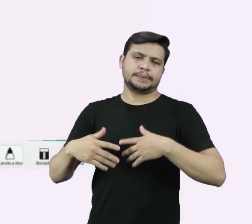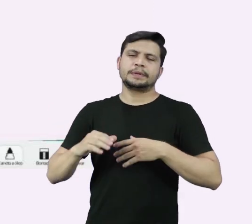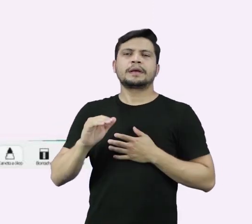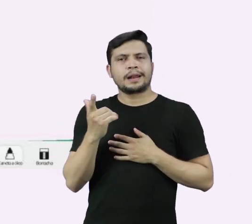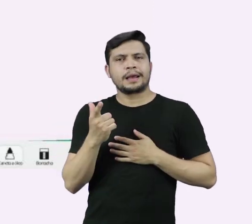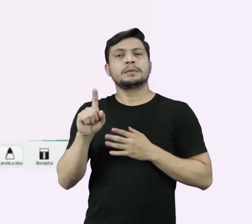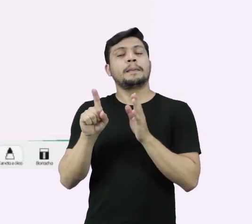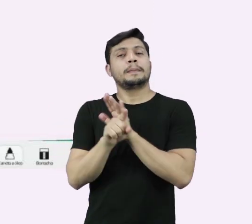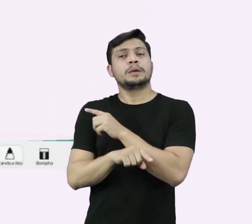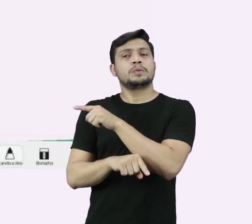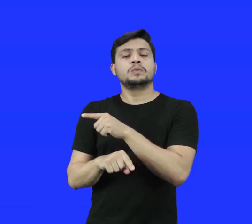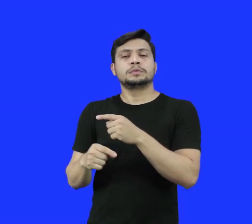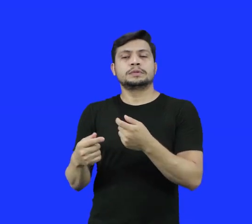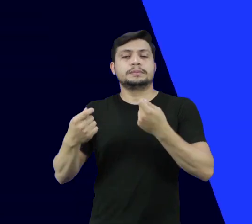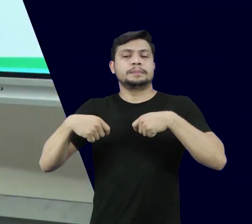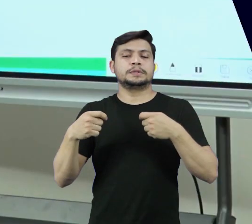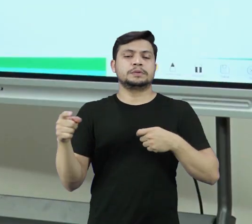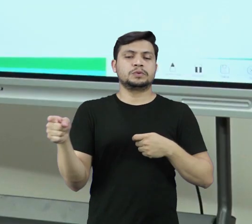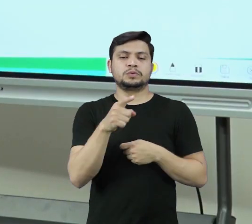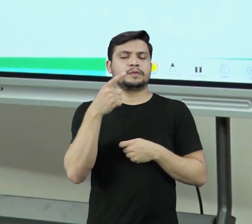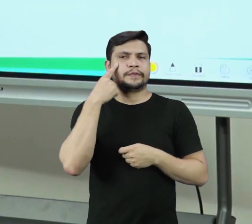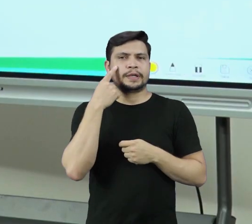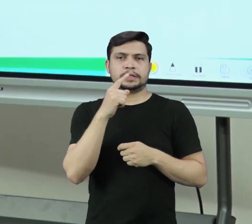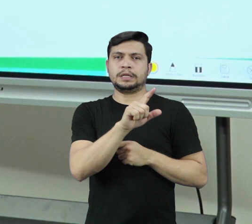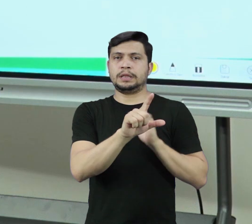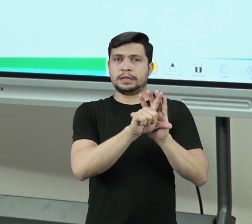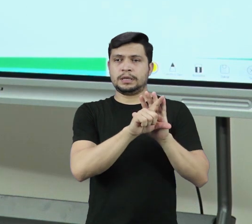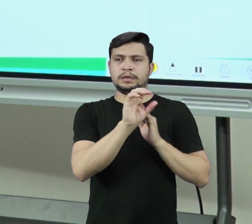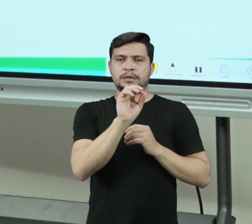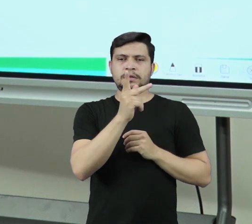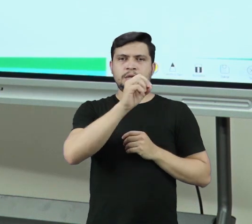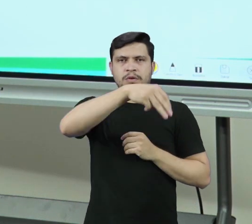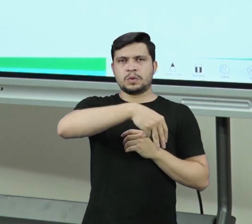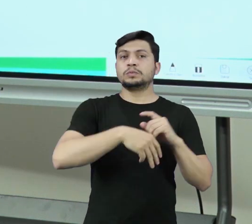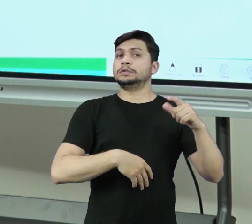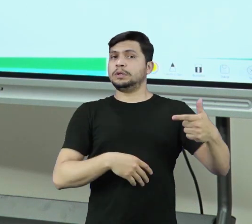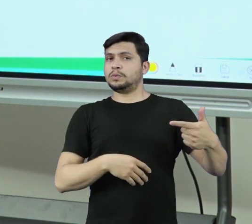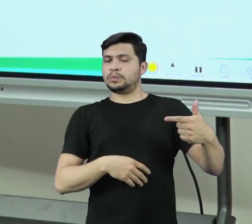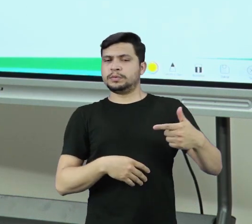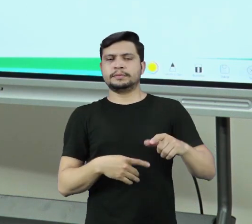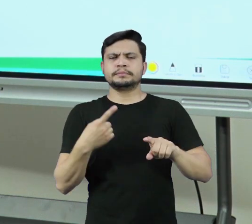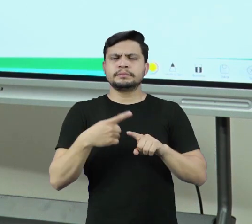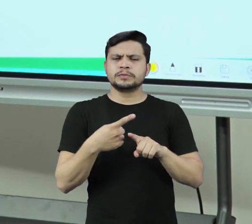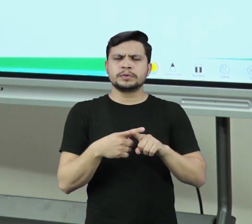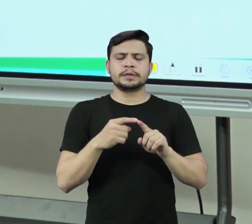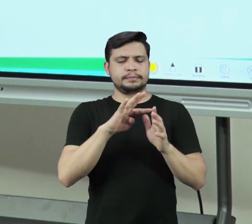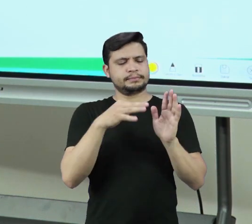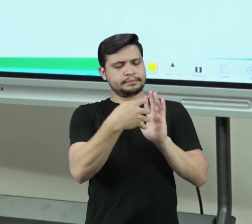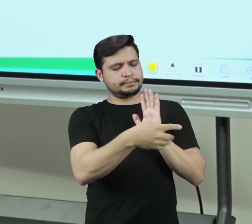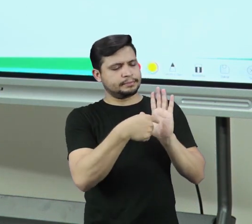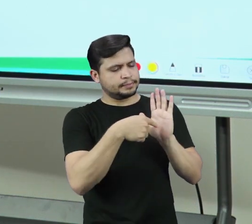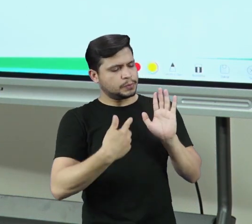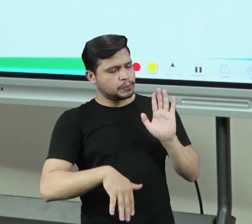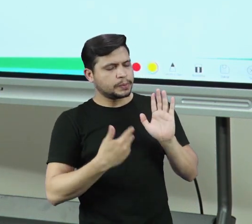pedindo para você trabalhar a segunda lei de Ohm. Por quê? Porque eu tenho as dimensões, no caso, do condutor. E ao